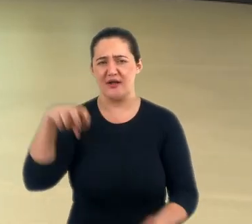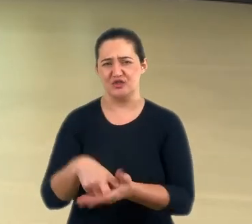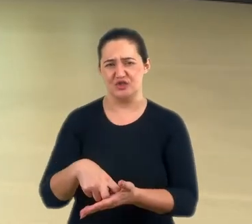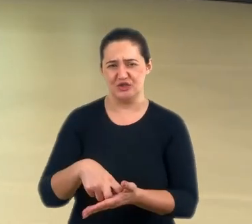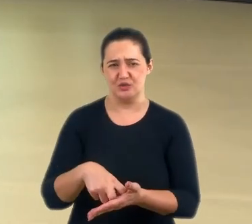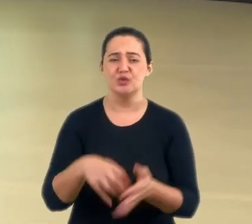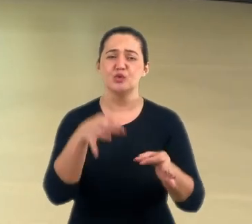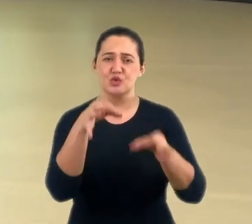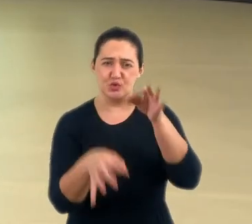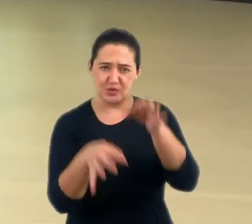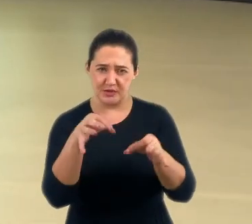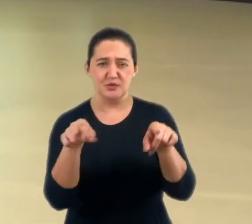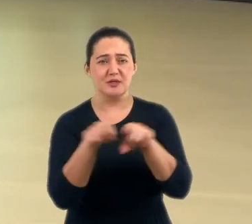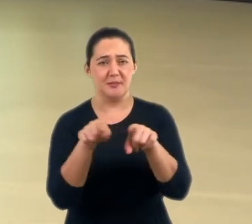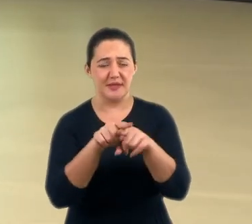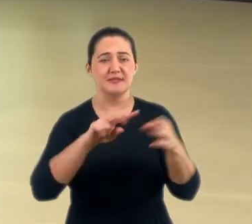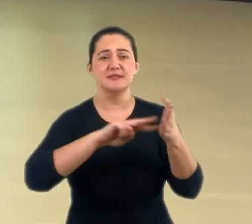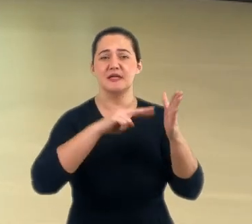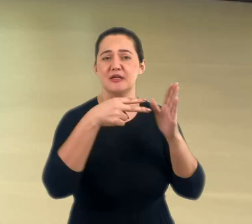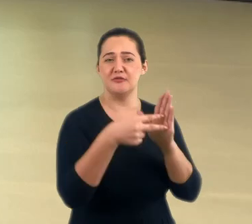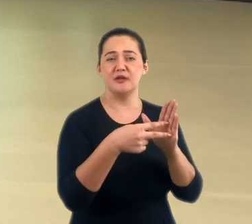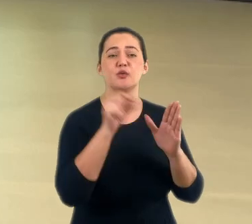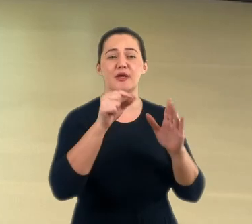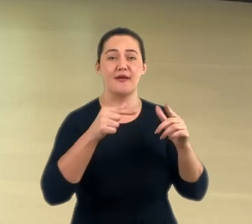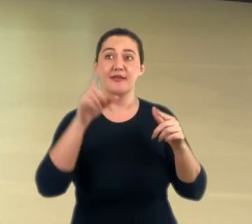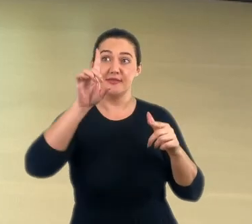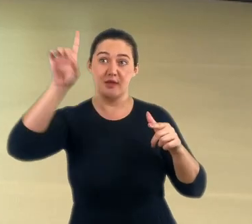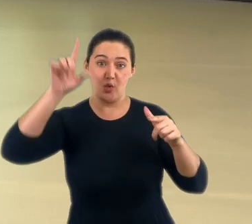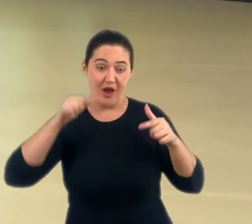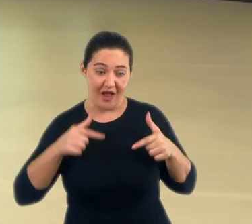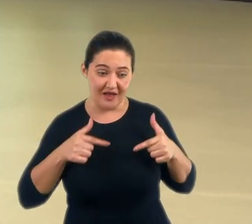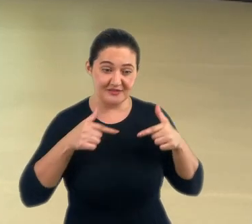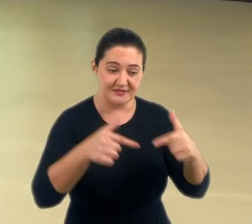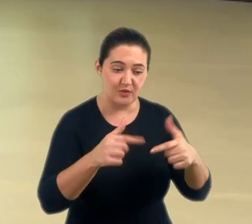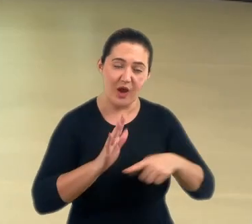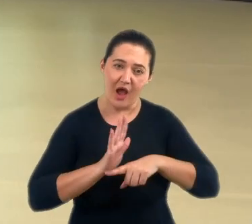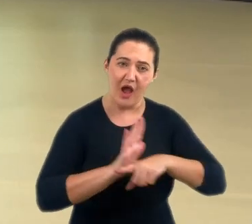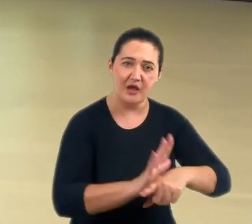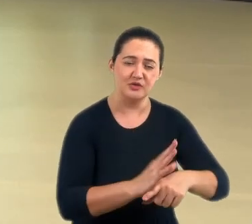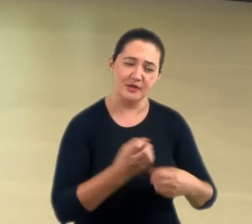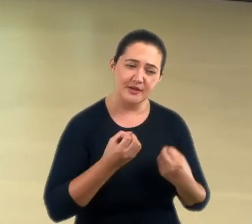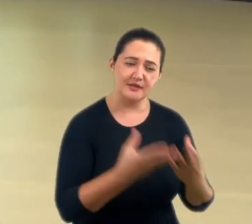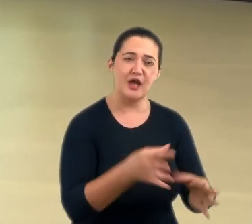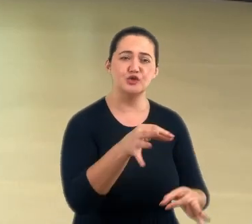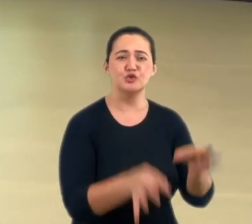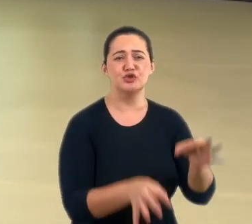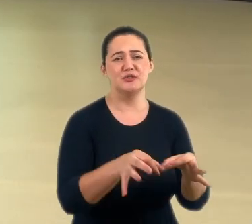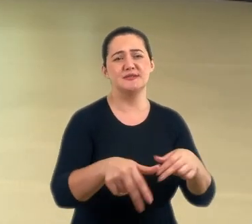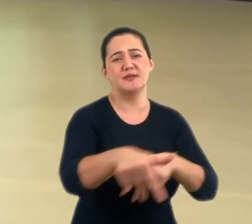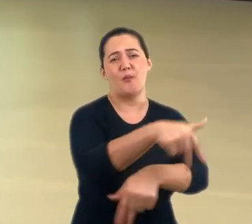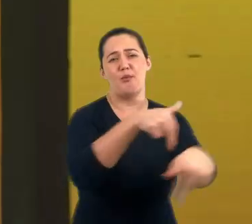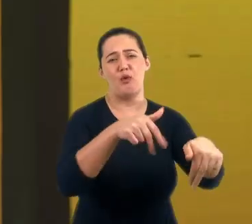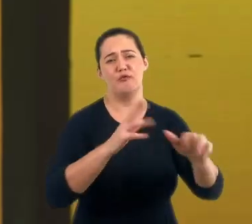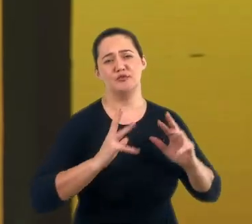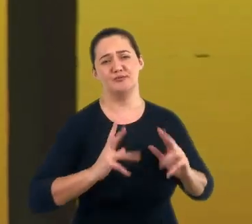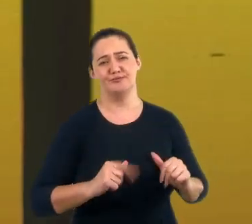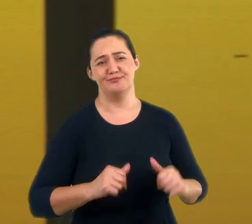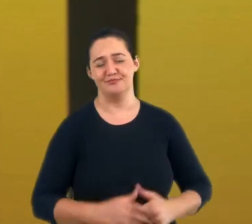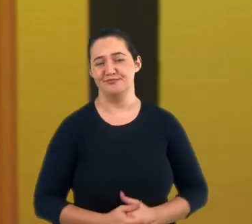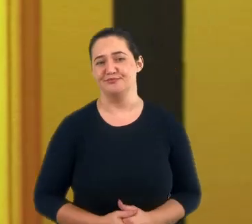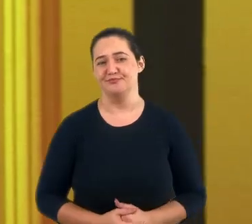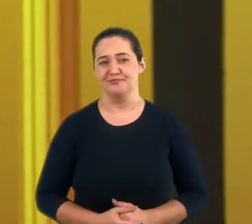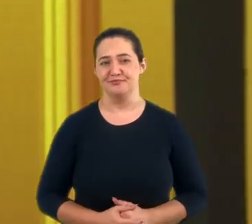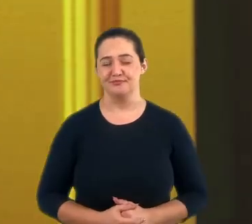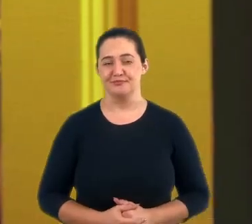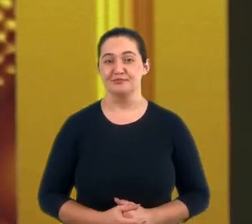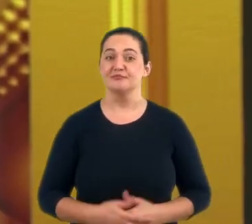ele também significa a ação de Deus de fazer justiça aos santos. Em outras